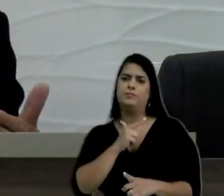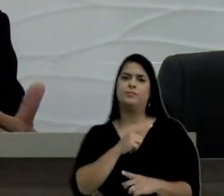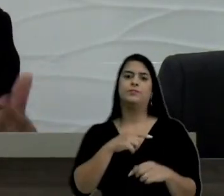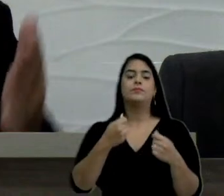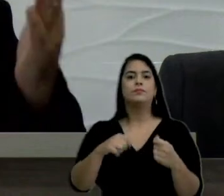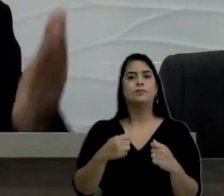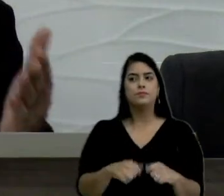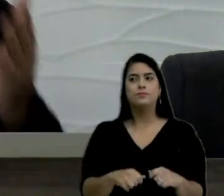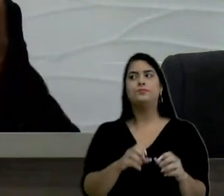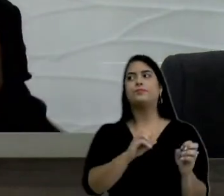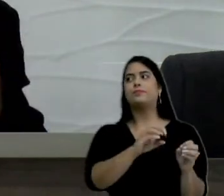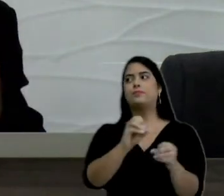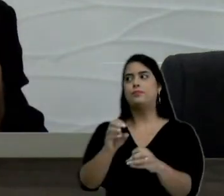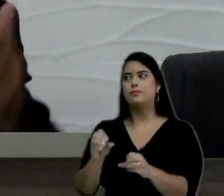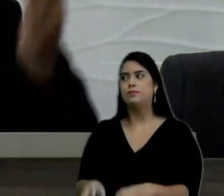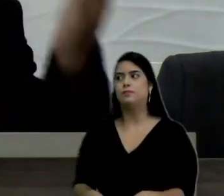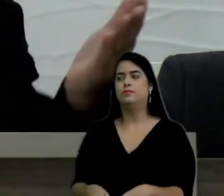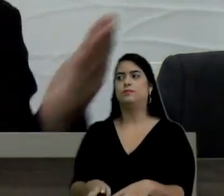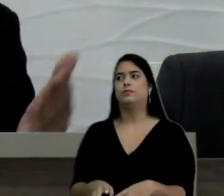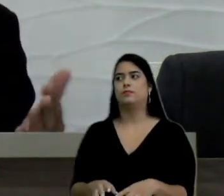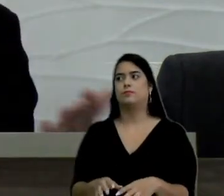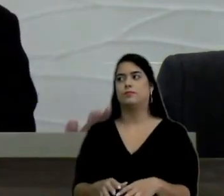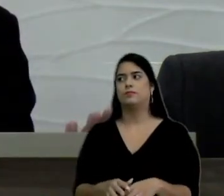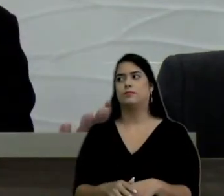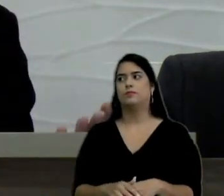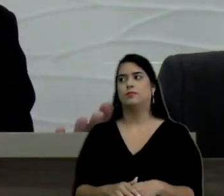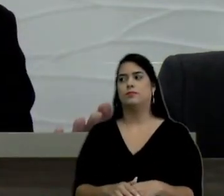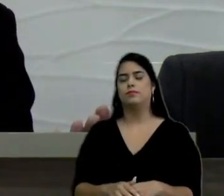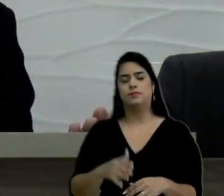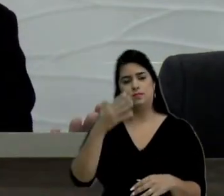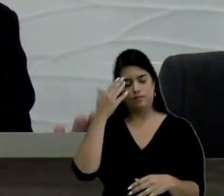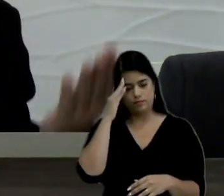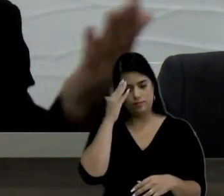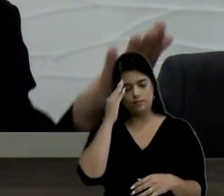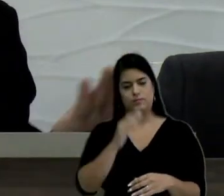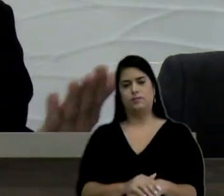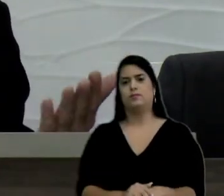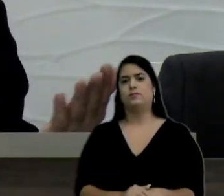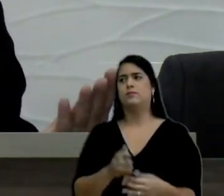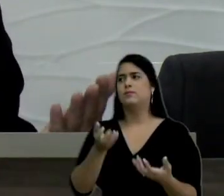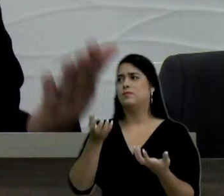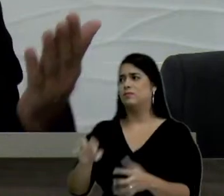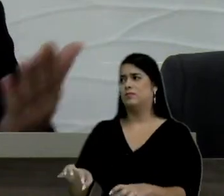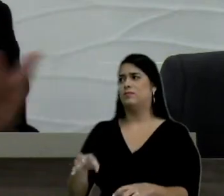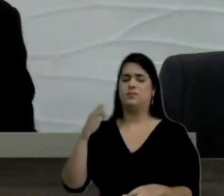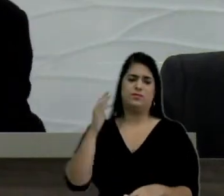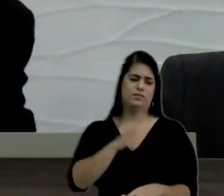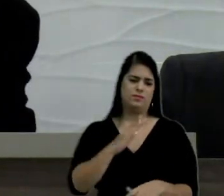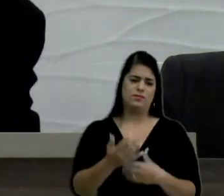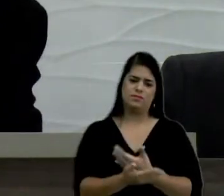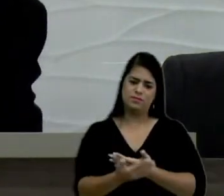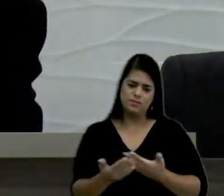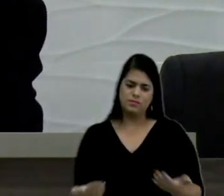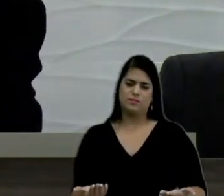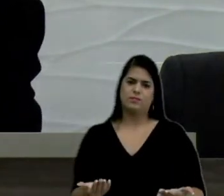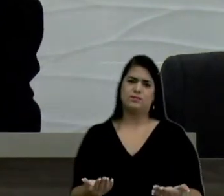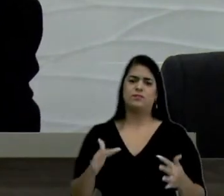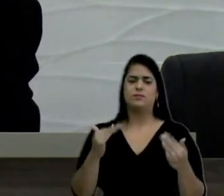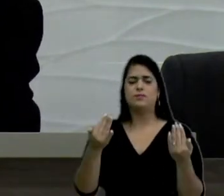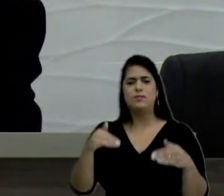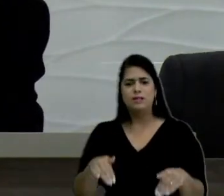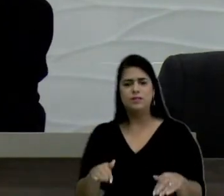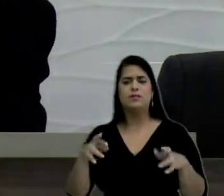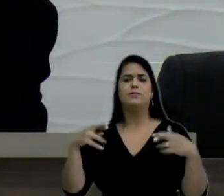educação e quando se falar se atender para não ter constrangimento com nenhum eu não quero mal de ninguém aqui pelo contrário eu quero que no final da